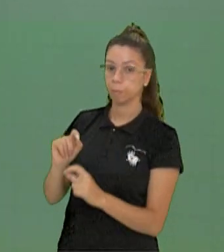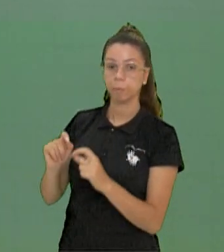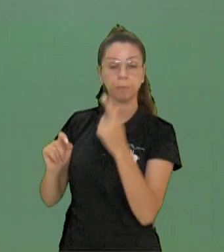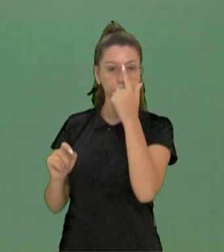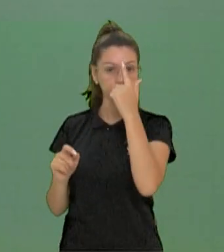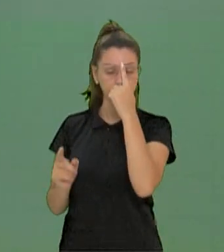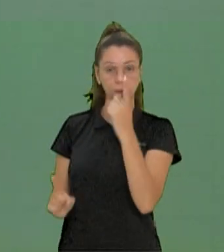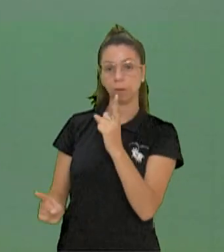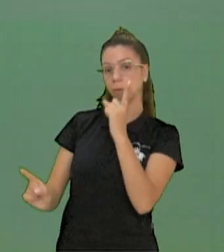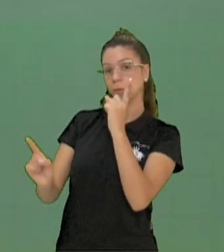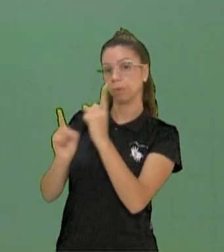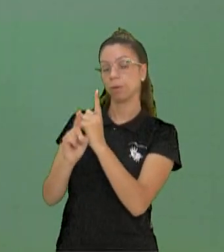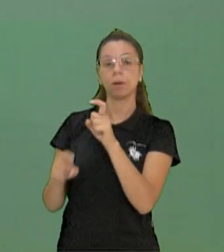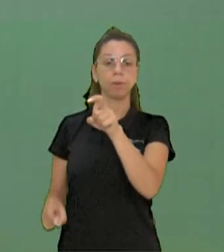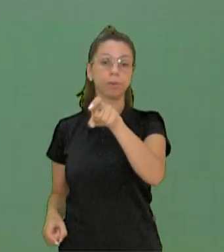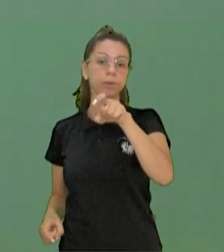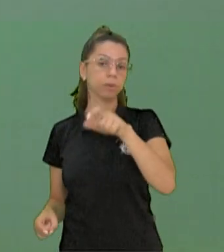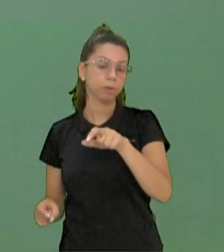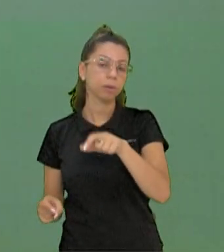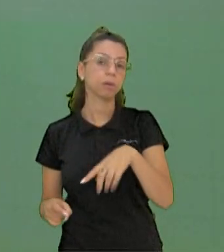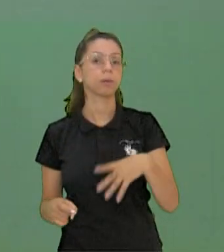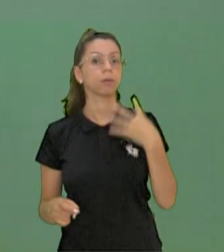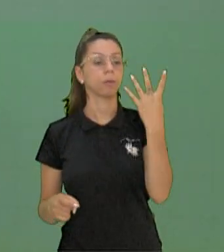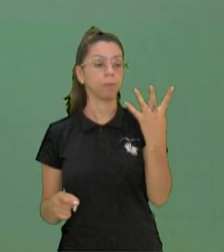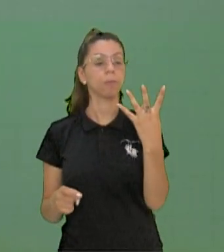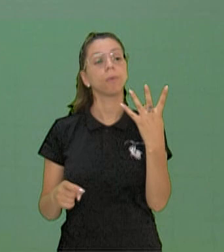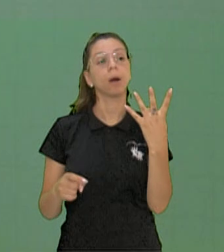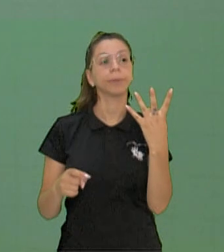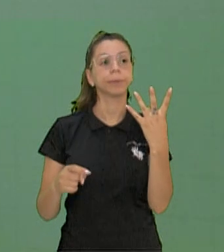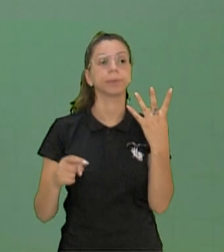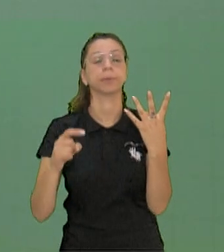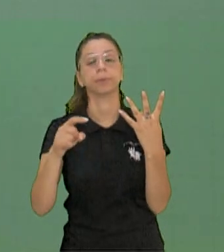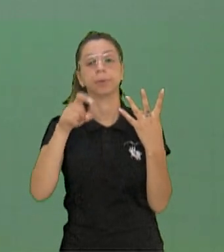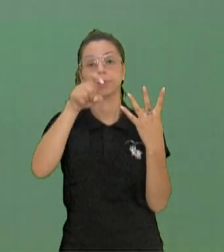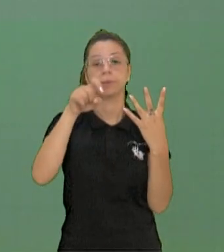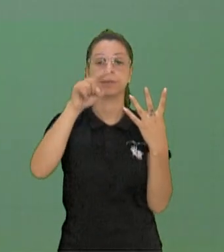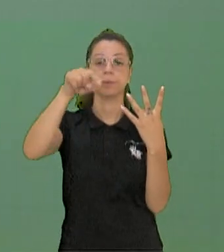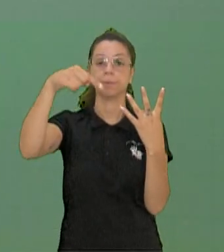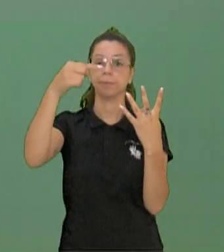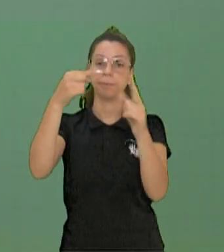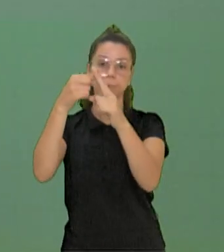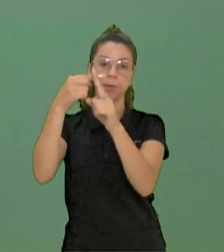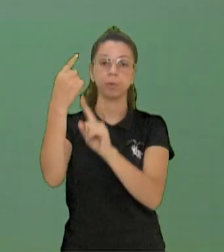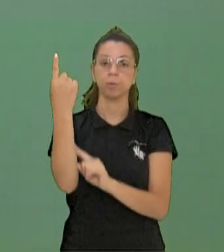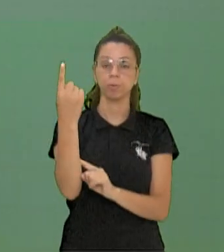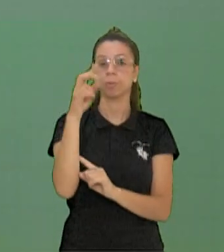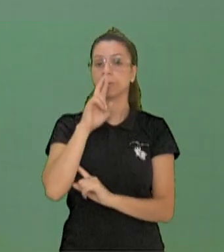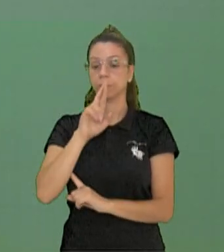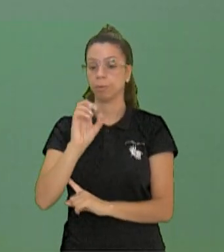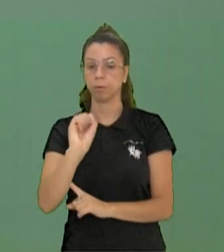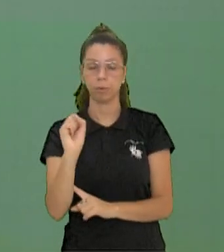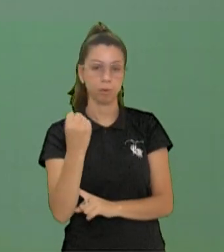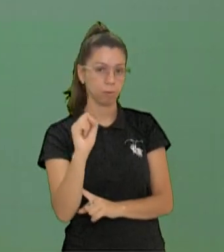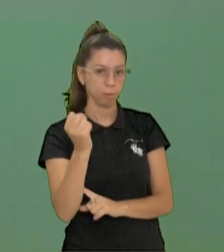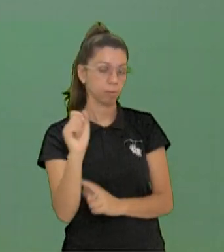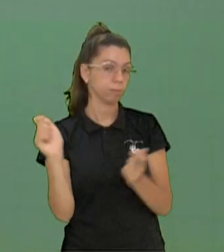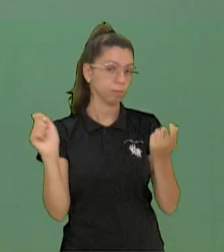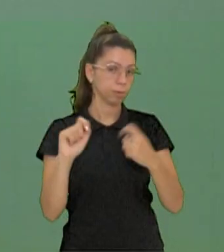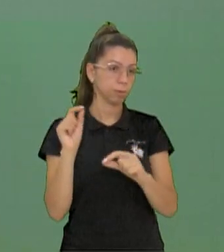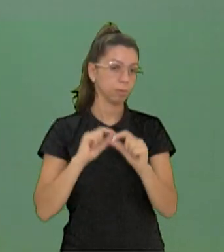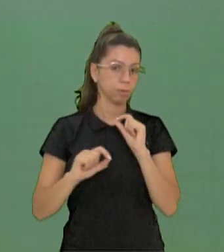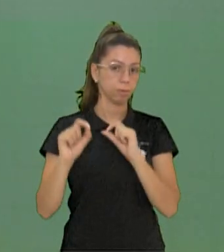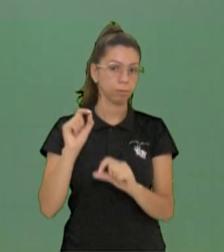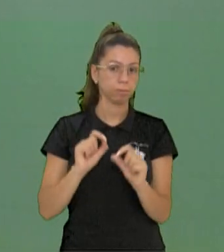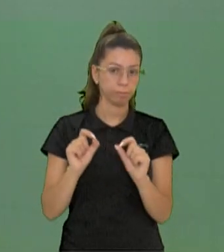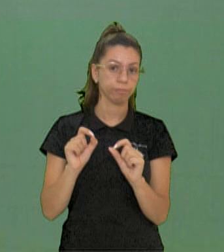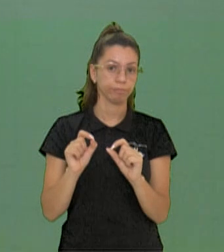o valor de x, que faz com que 4 elevado a x mais 1 dê o resultado 8, nós vamos usar aqui equação exponencial para resolver. E